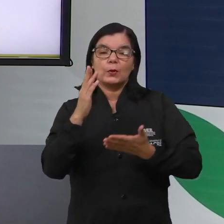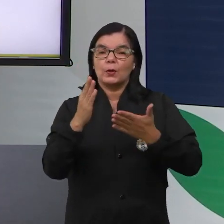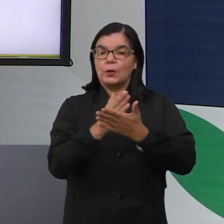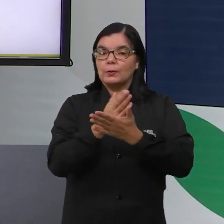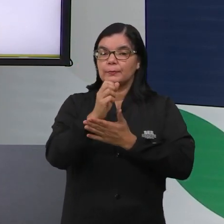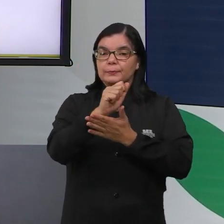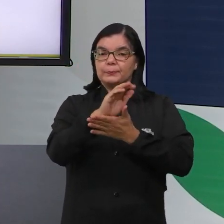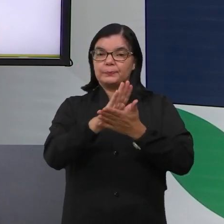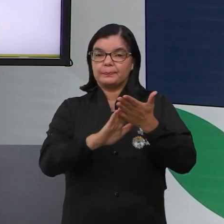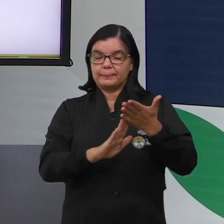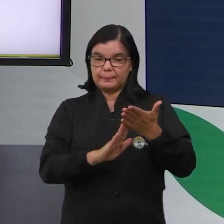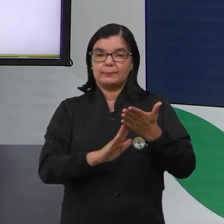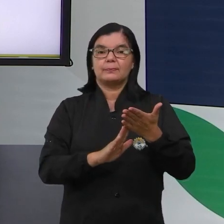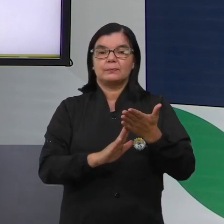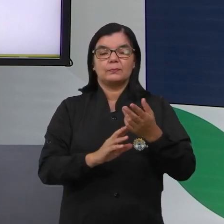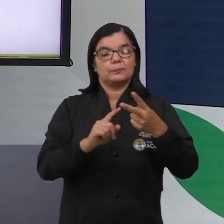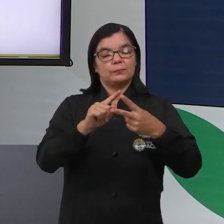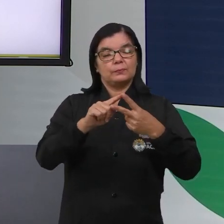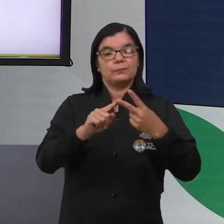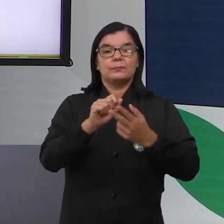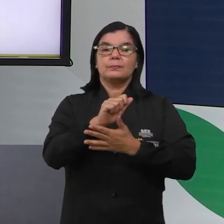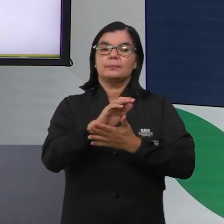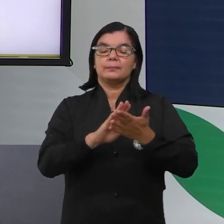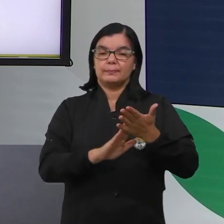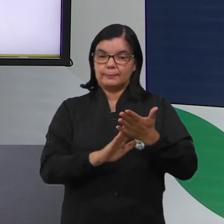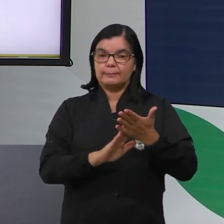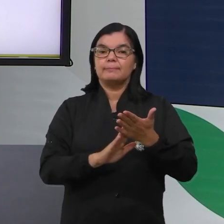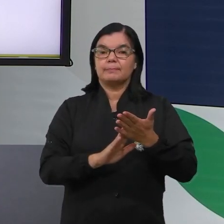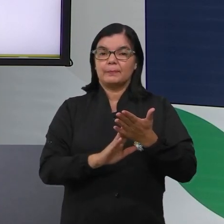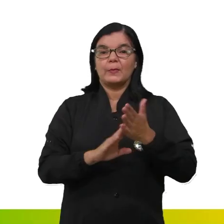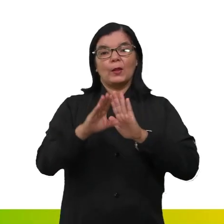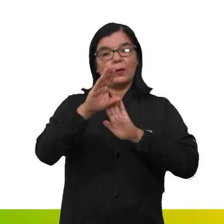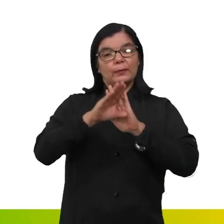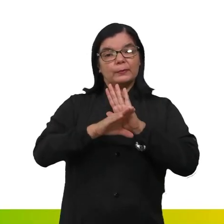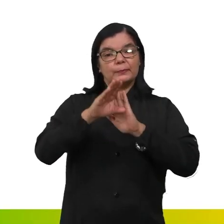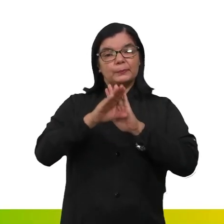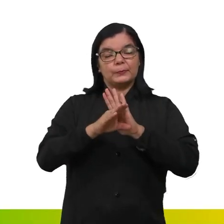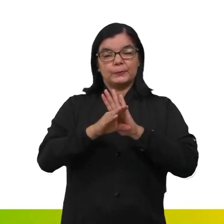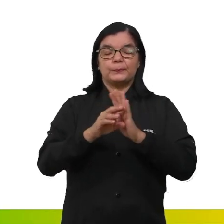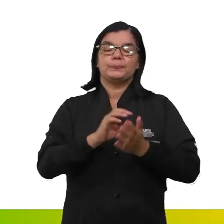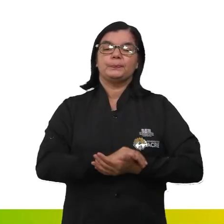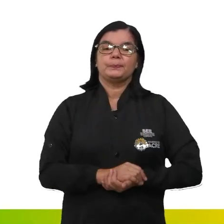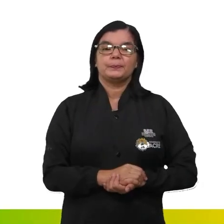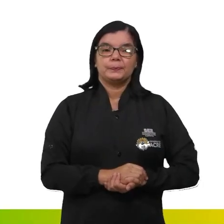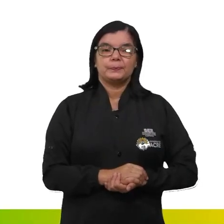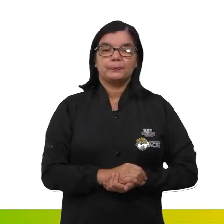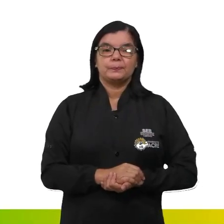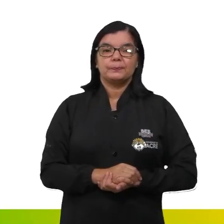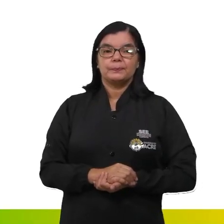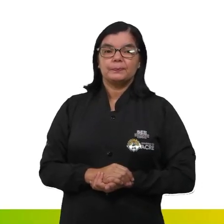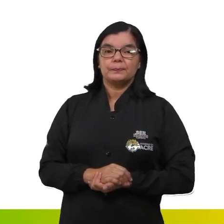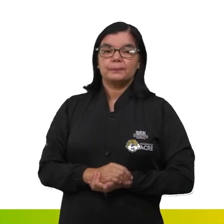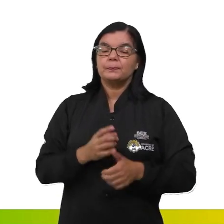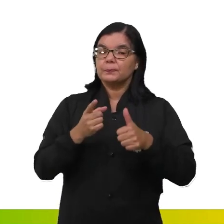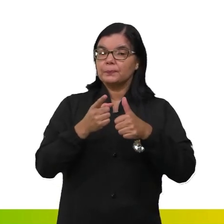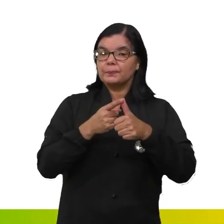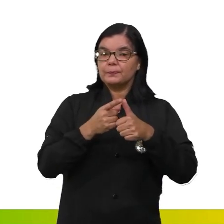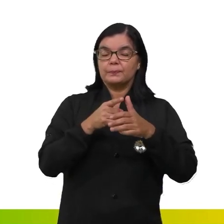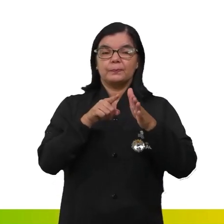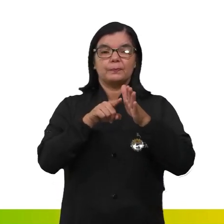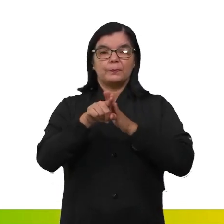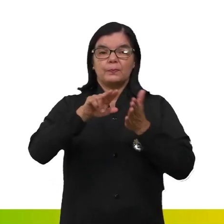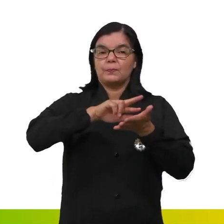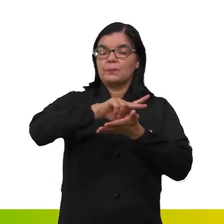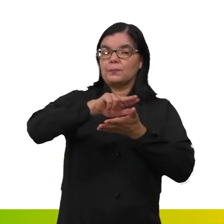algumas atividades, na verdade duas, relacionadas ao assunto tratado. O